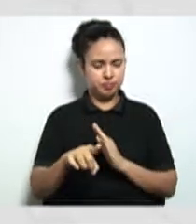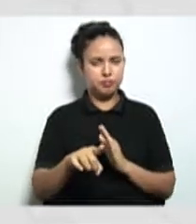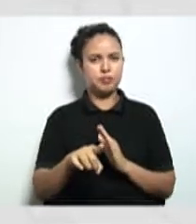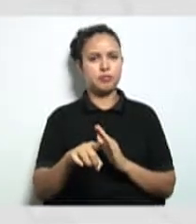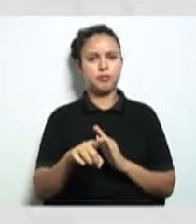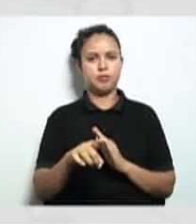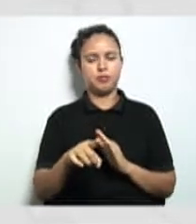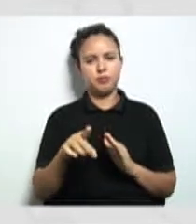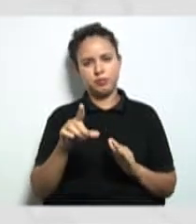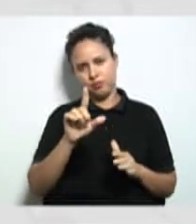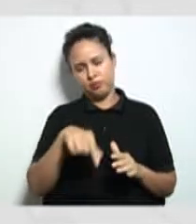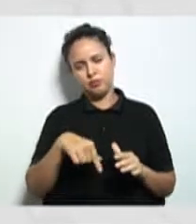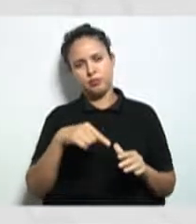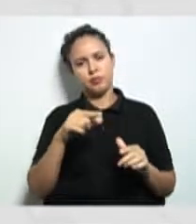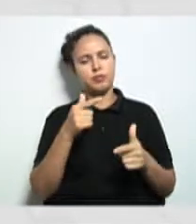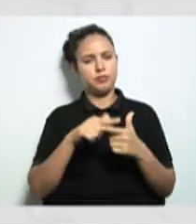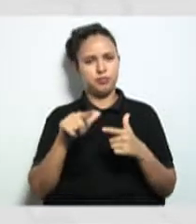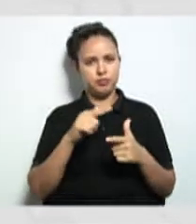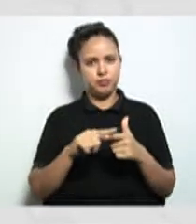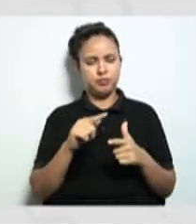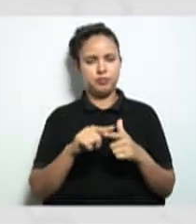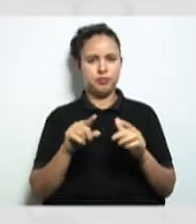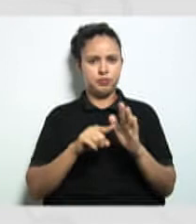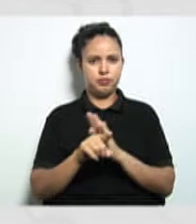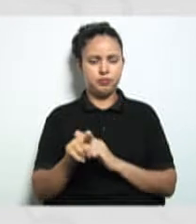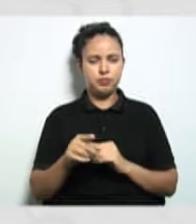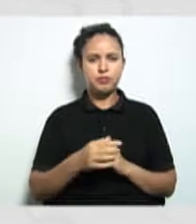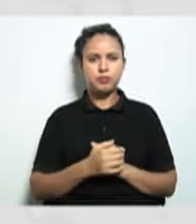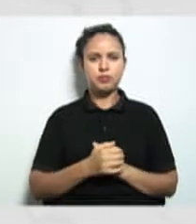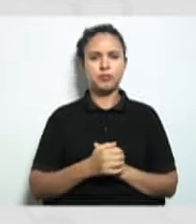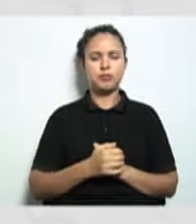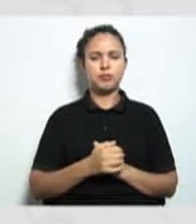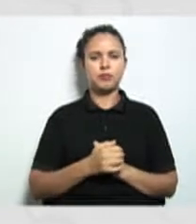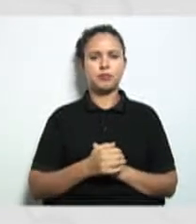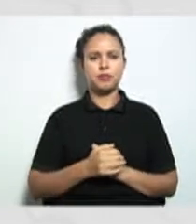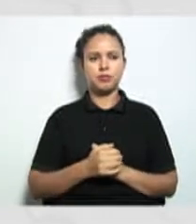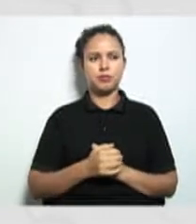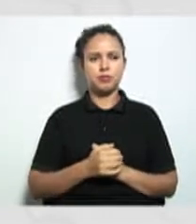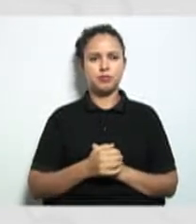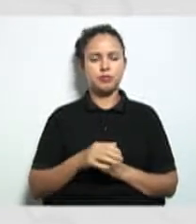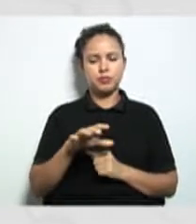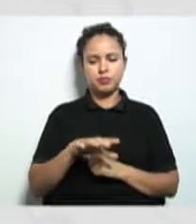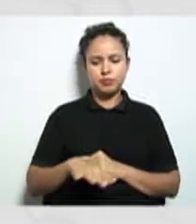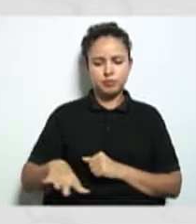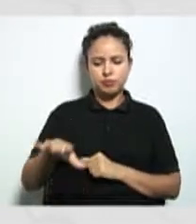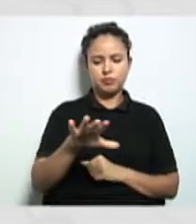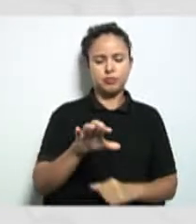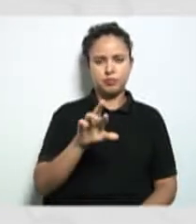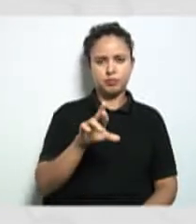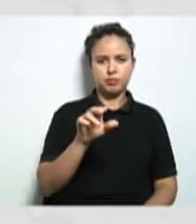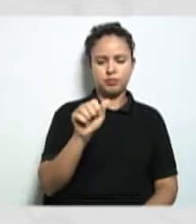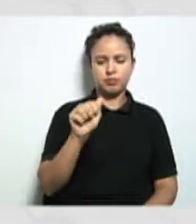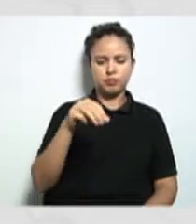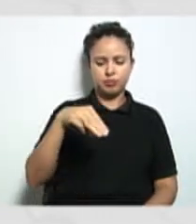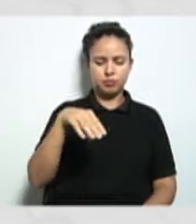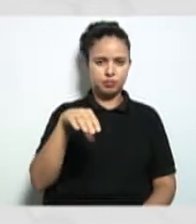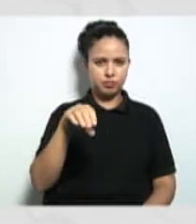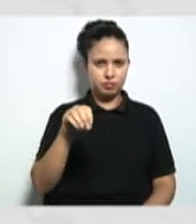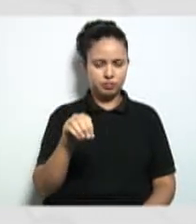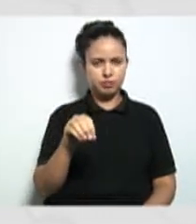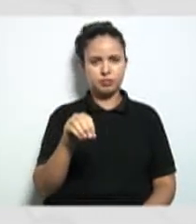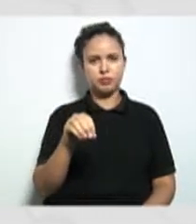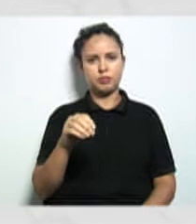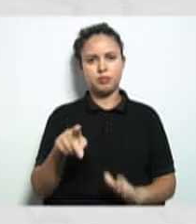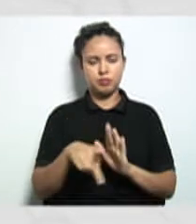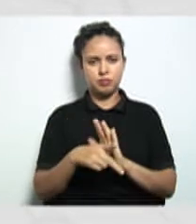nós perguntamos, então, né, em que ramo do cooperativismo eu